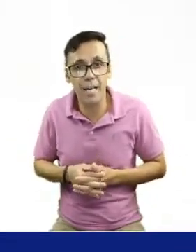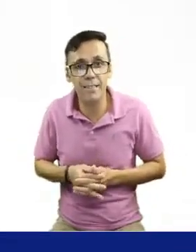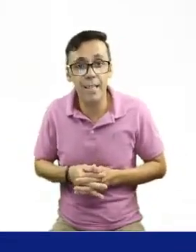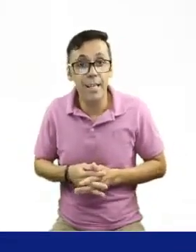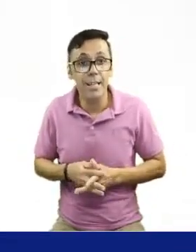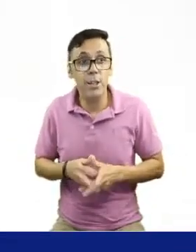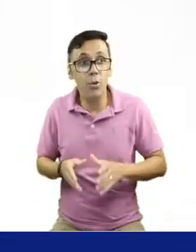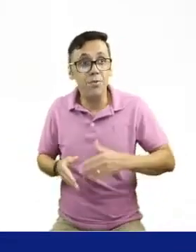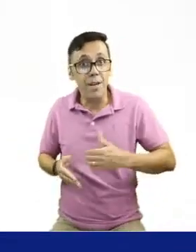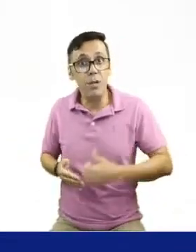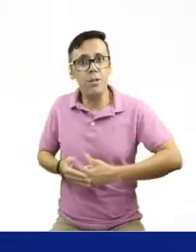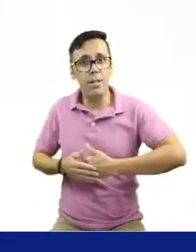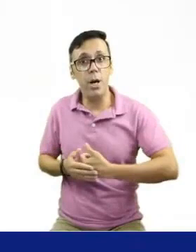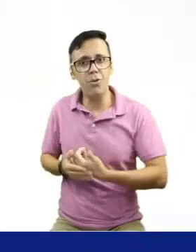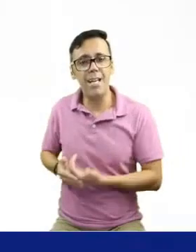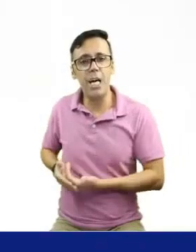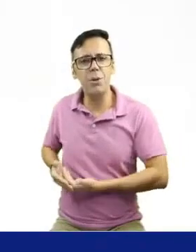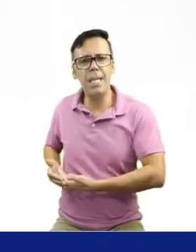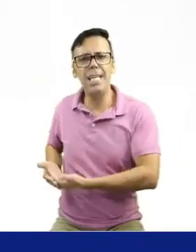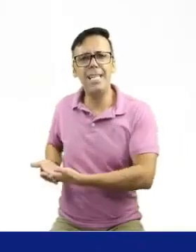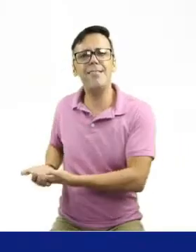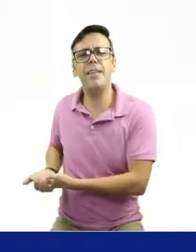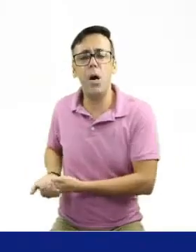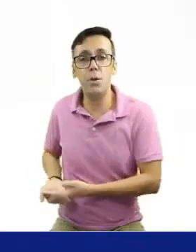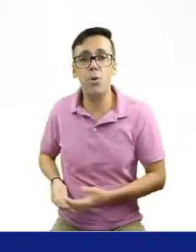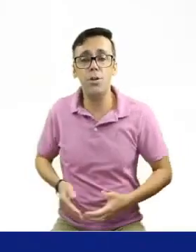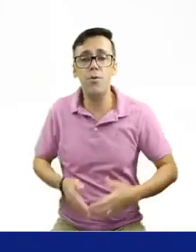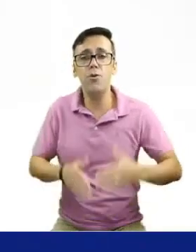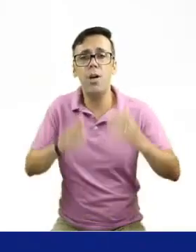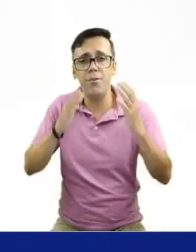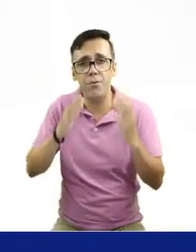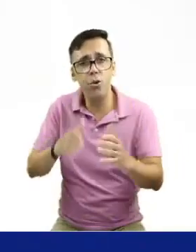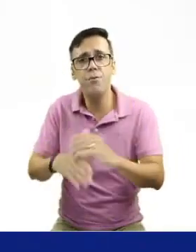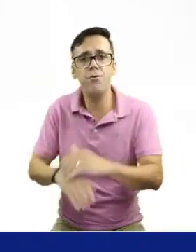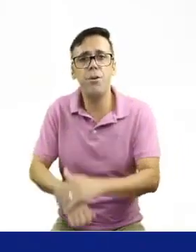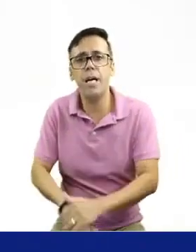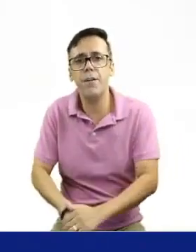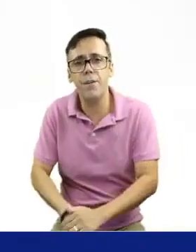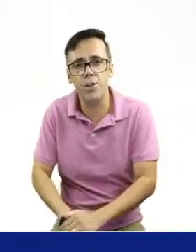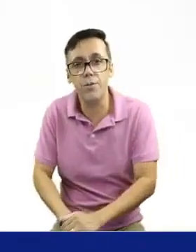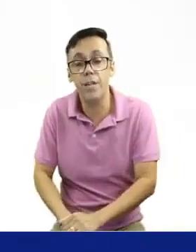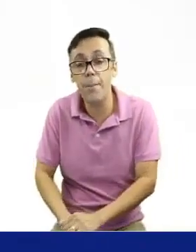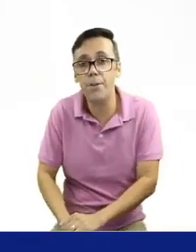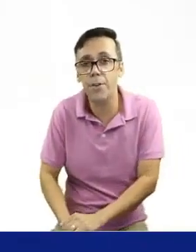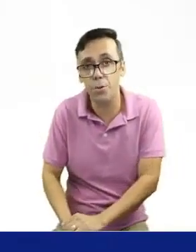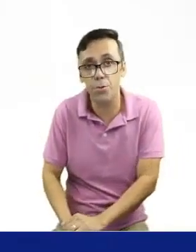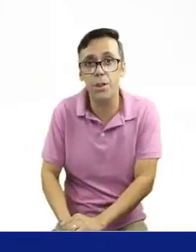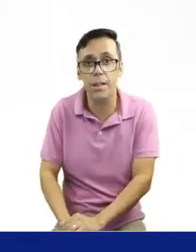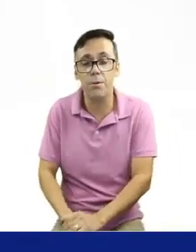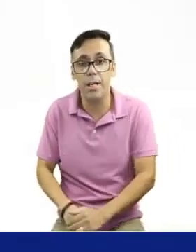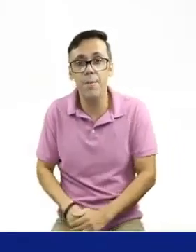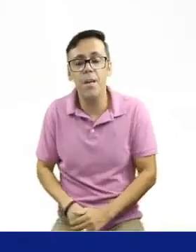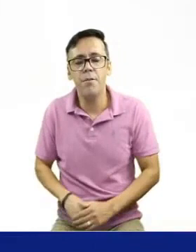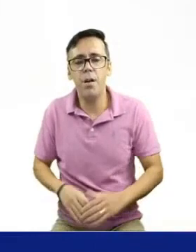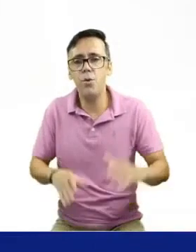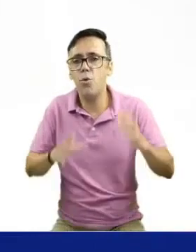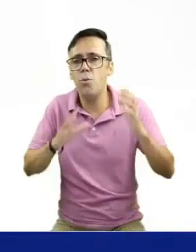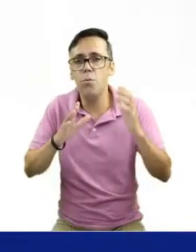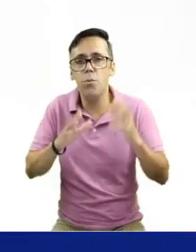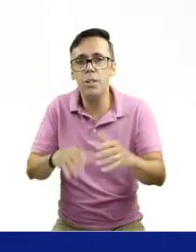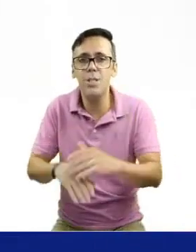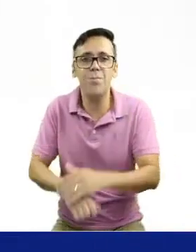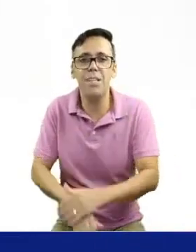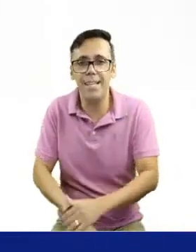salário base que eu falo que é o salário inicial Inclusive eu já fui funcionário efetivo da prefeitura tá ok